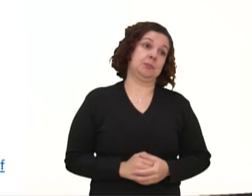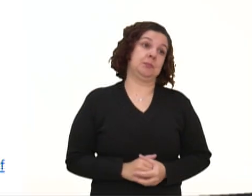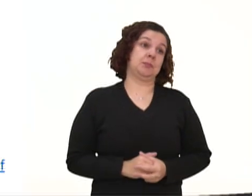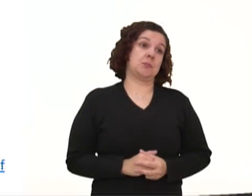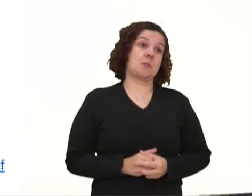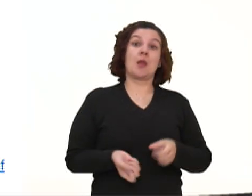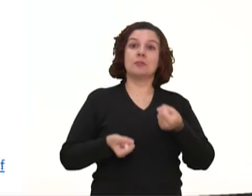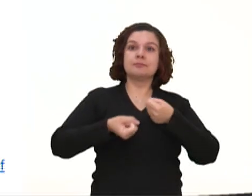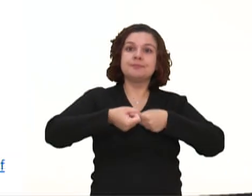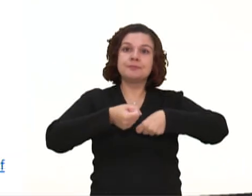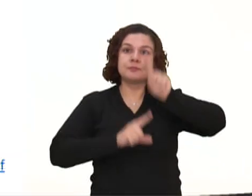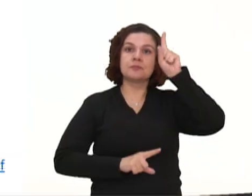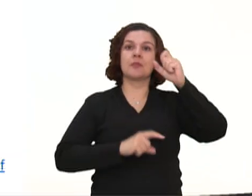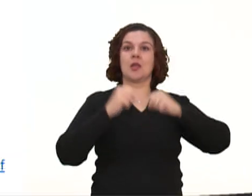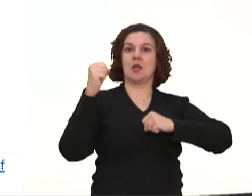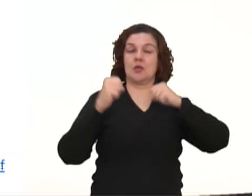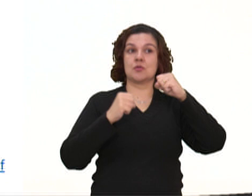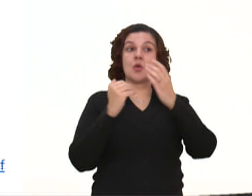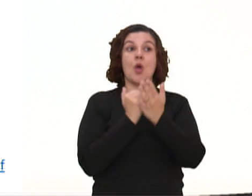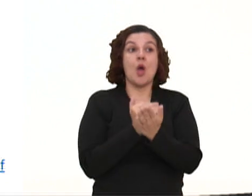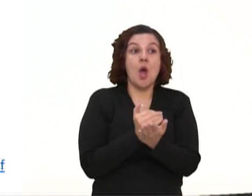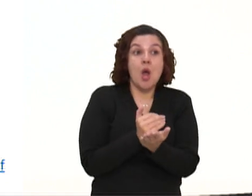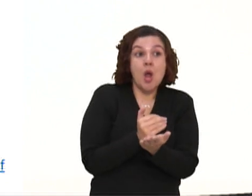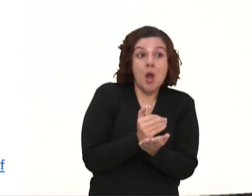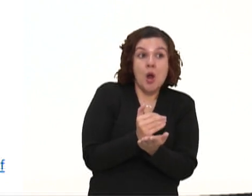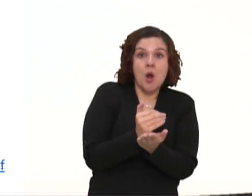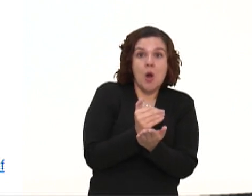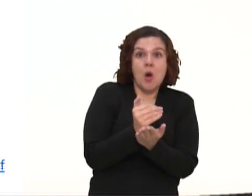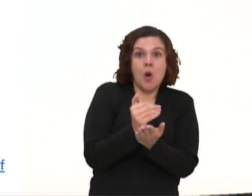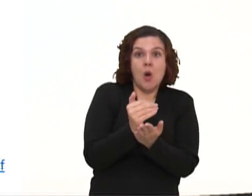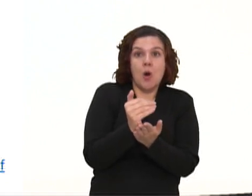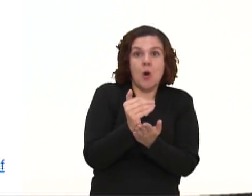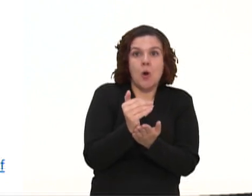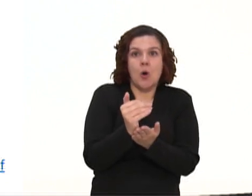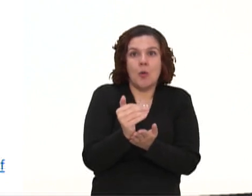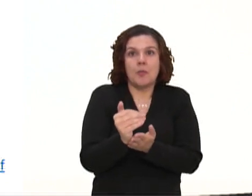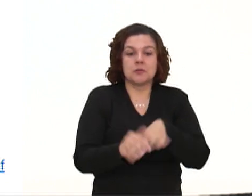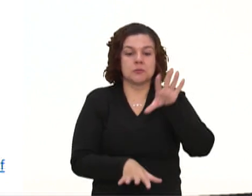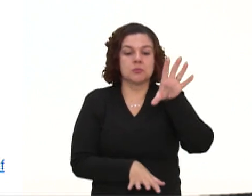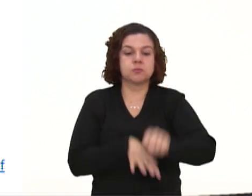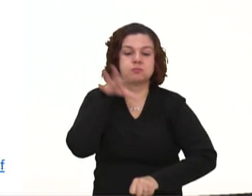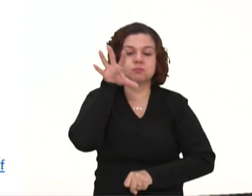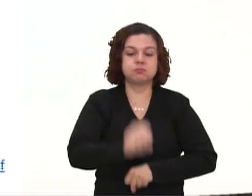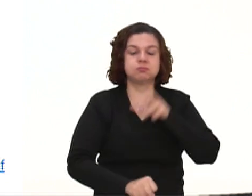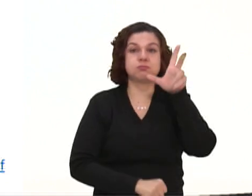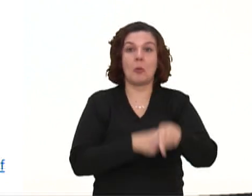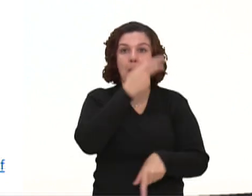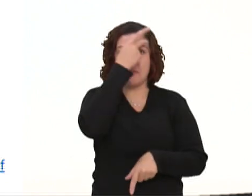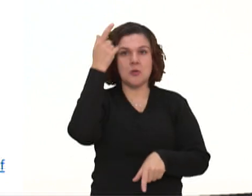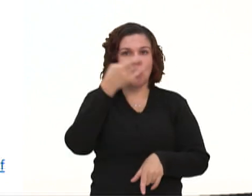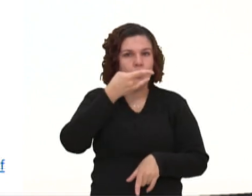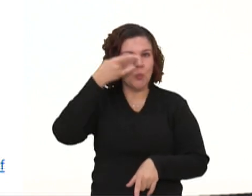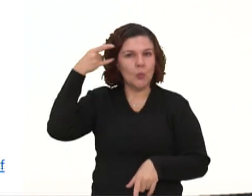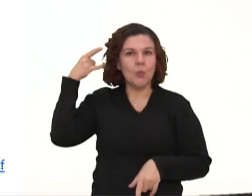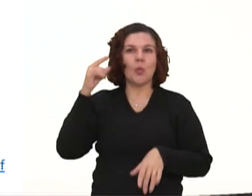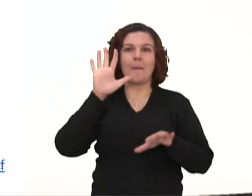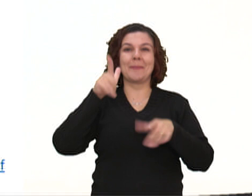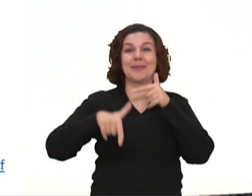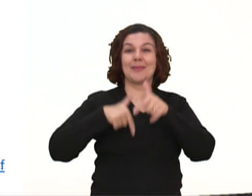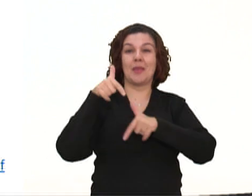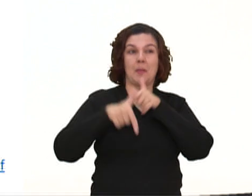A Revolução Industrial trouxe o quê? A intensidade da exploração da mão de obra. Então, aqui é bem importante a gente